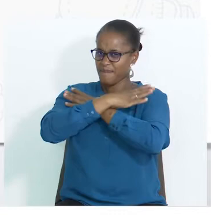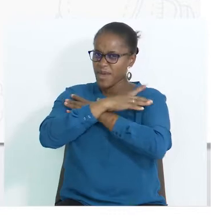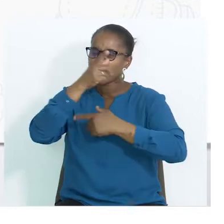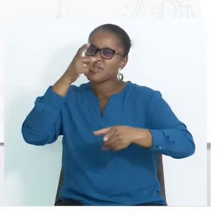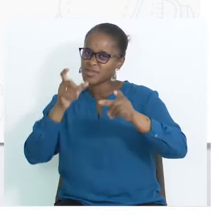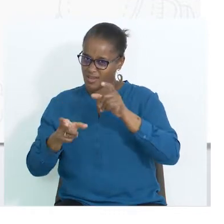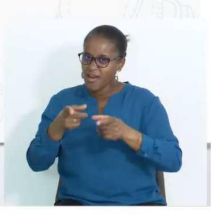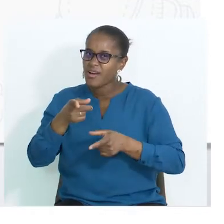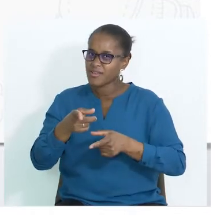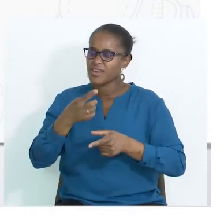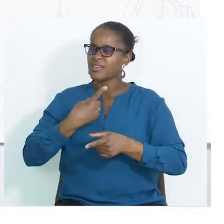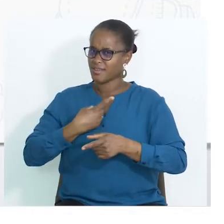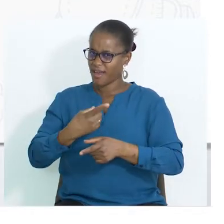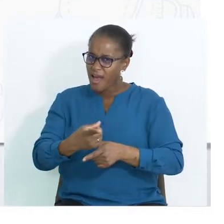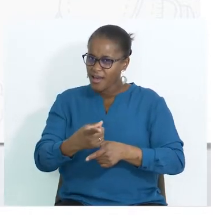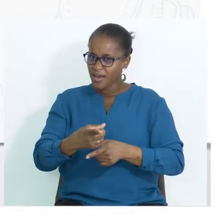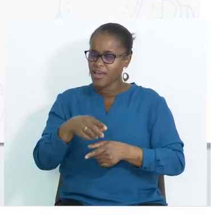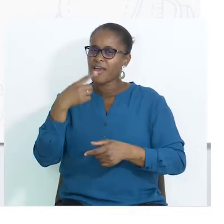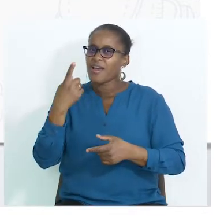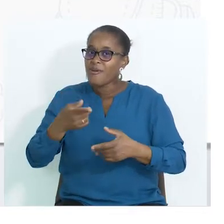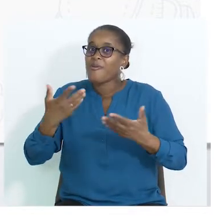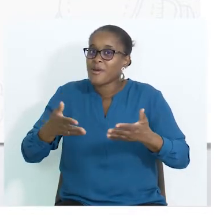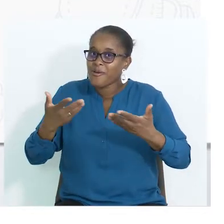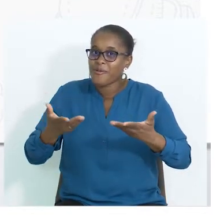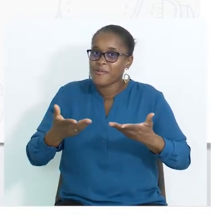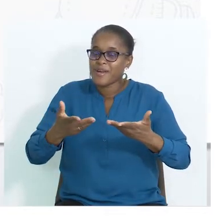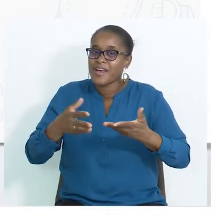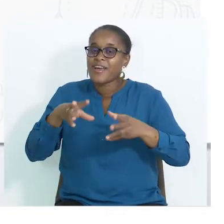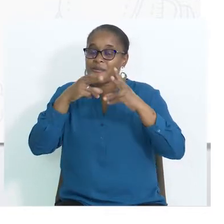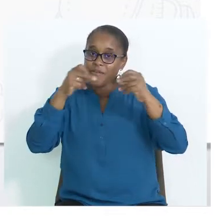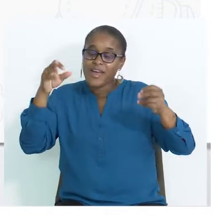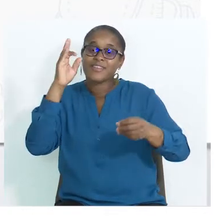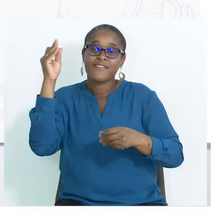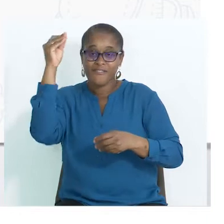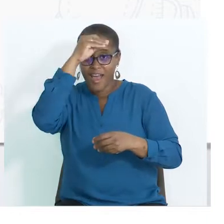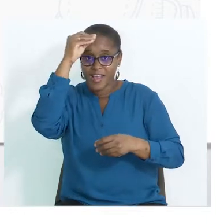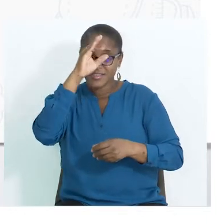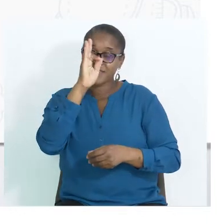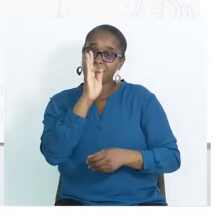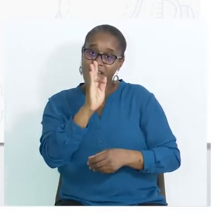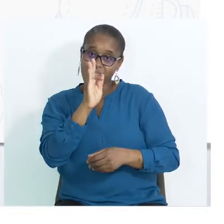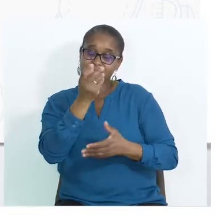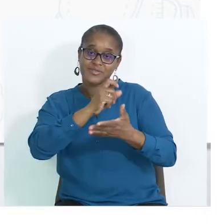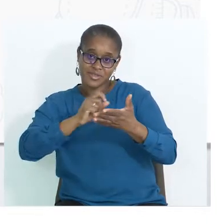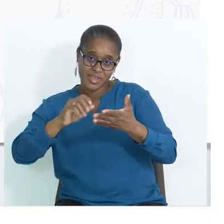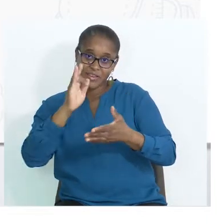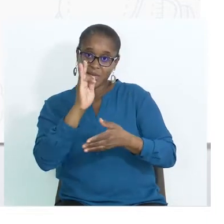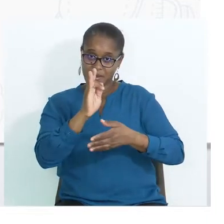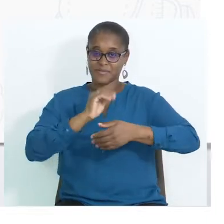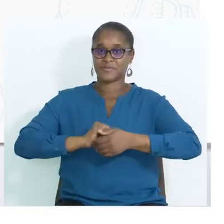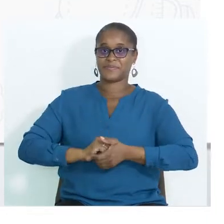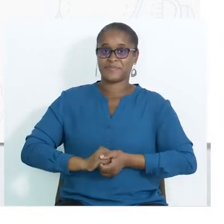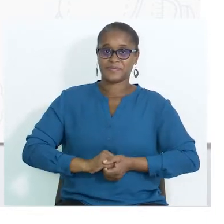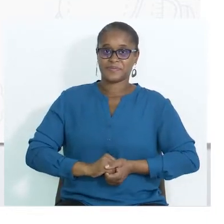pessoas será é uma é uma afirmação falsa então